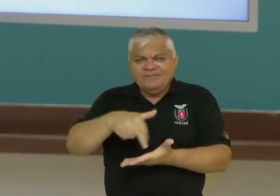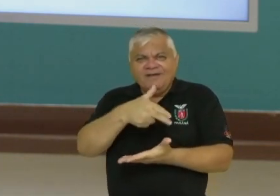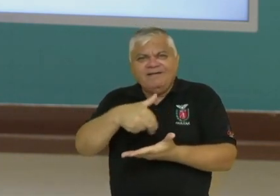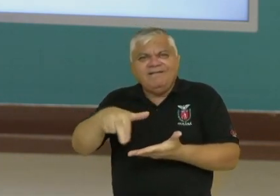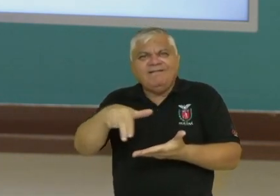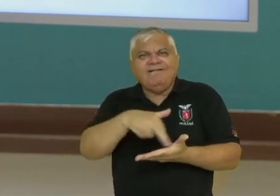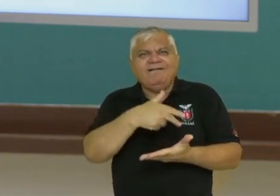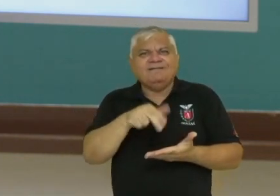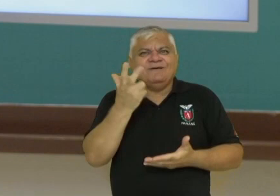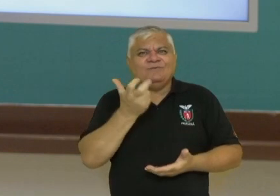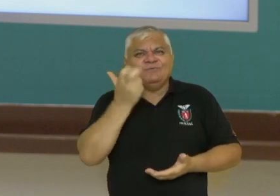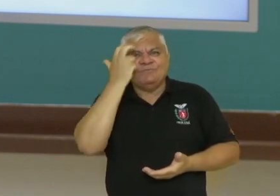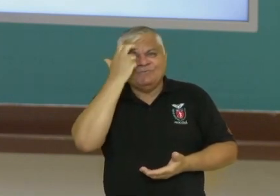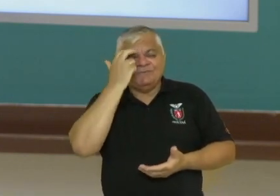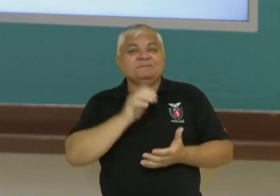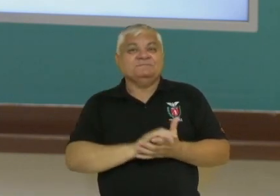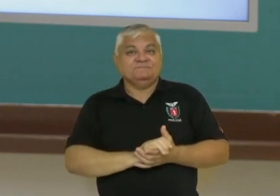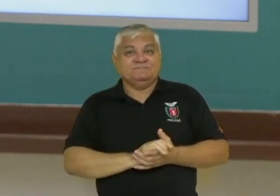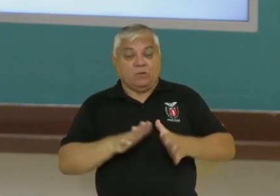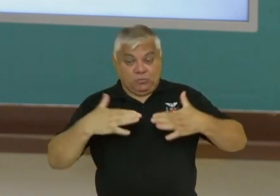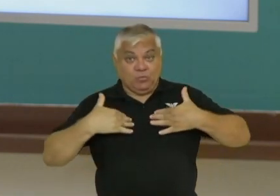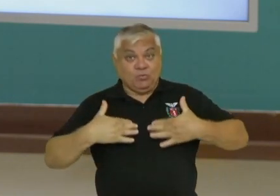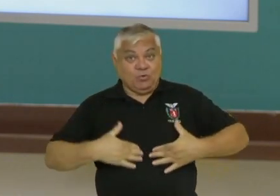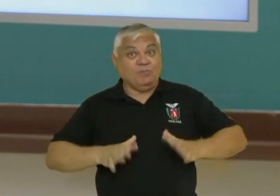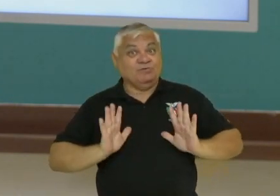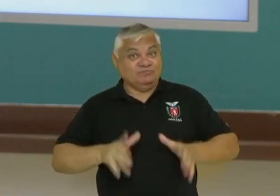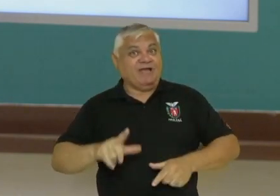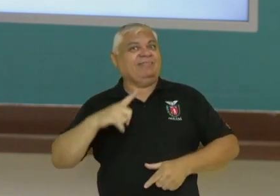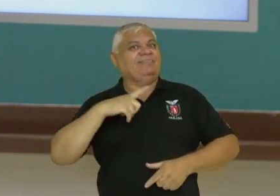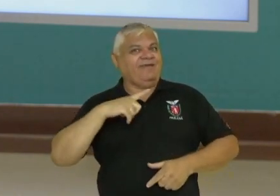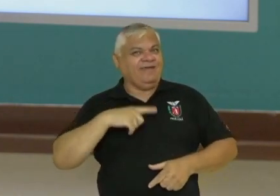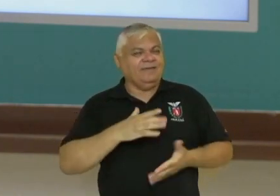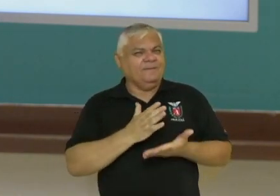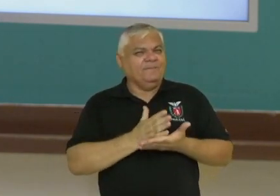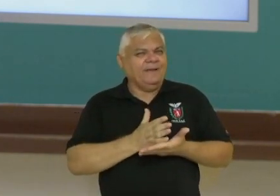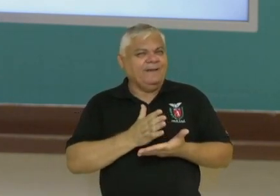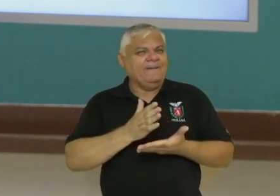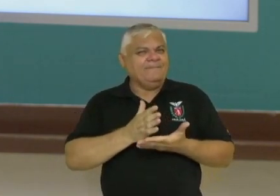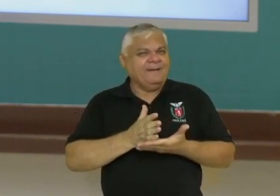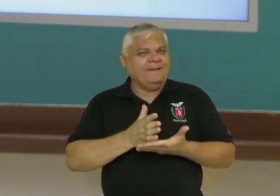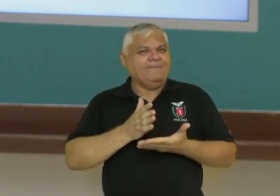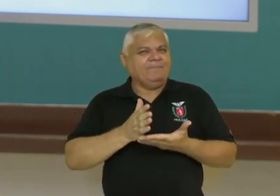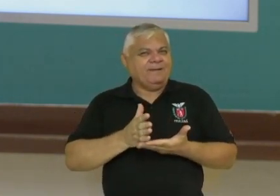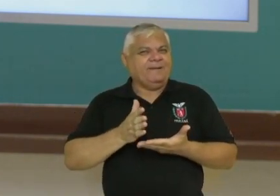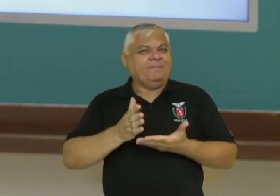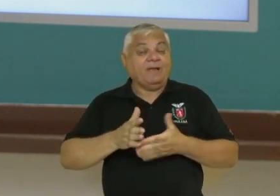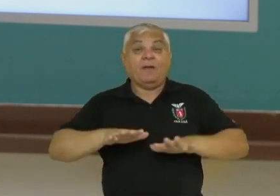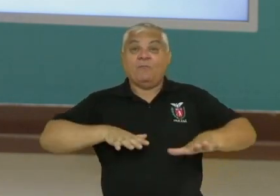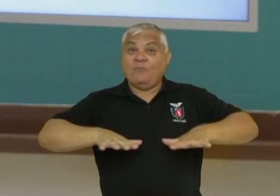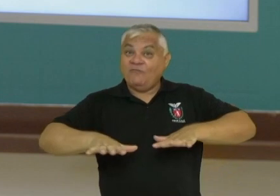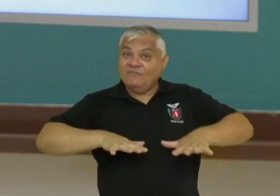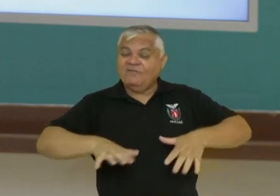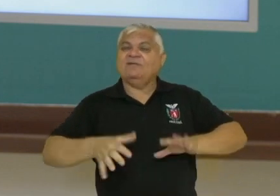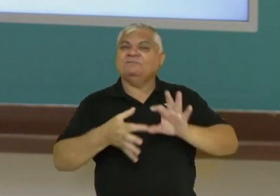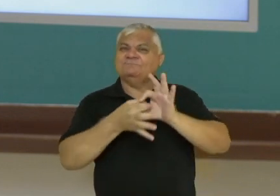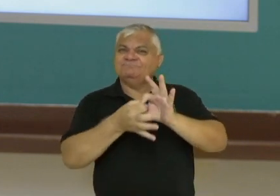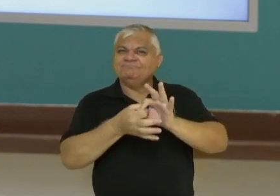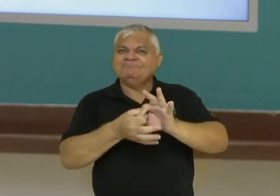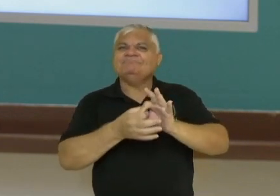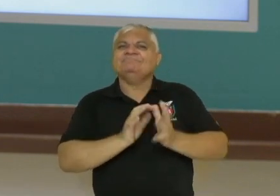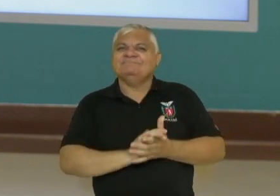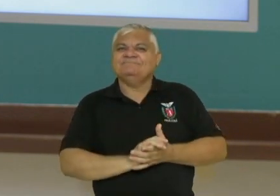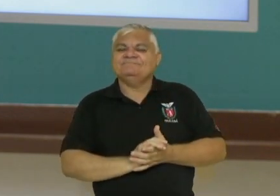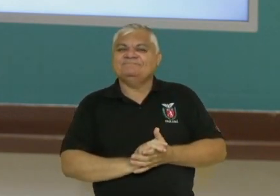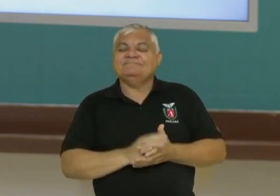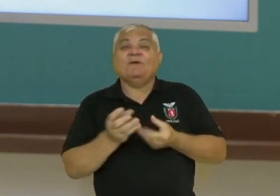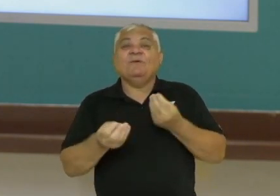processos futuros. Então, o nosso corpo já é ritmo, o nosso corpo já é movimento. E se nós associarmos dessa